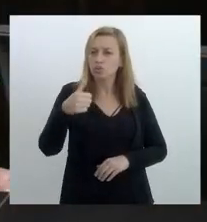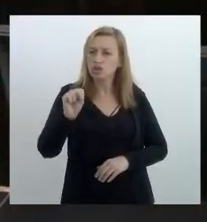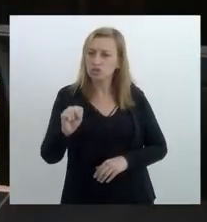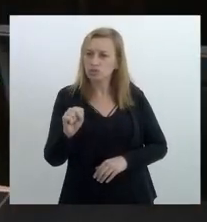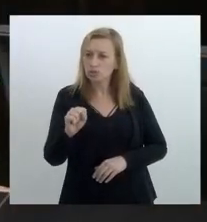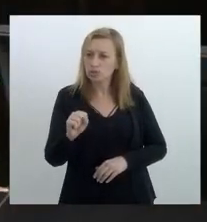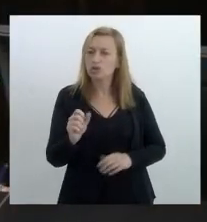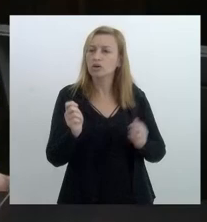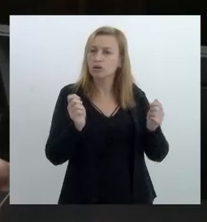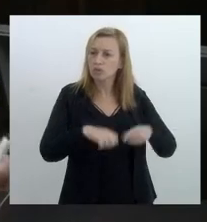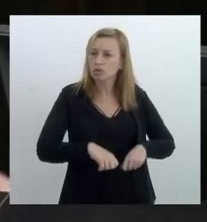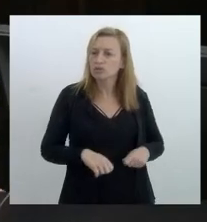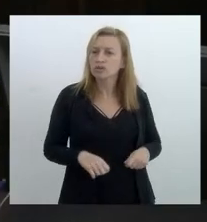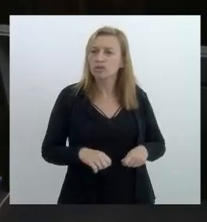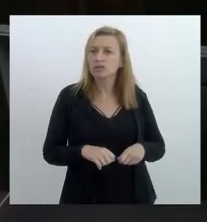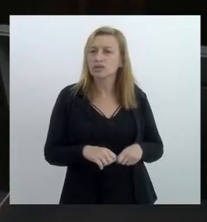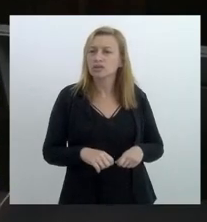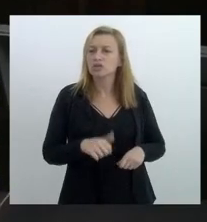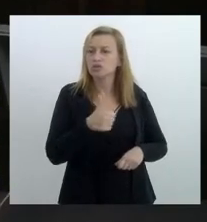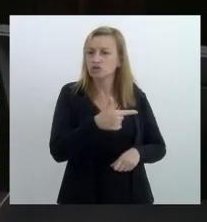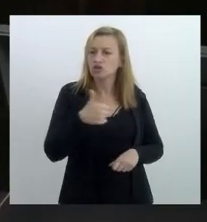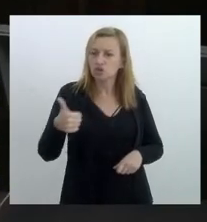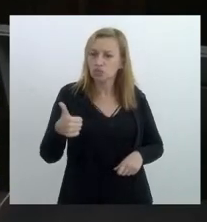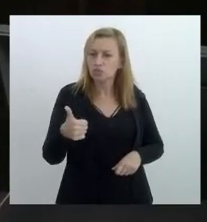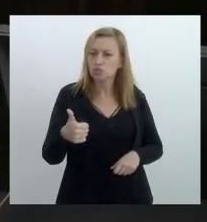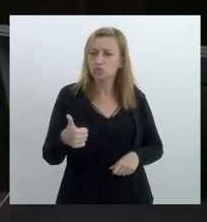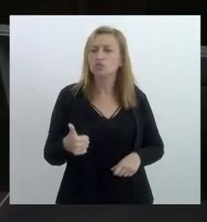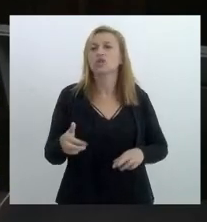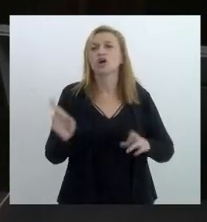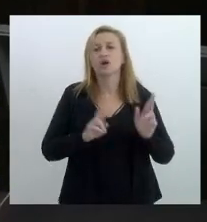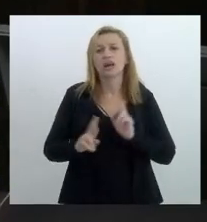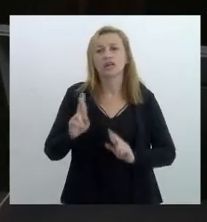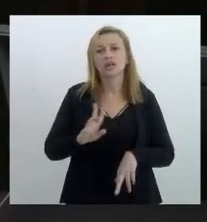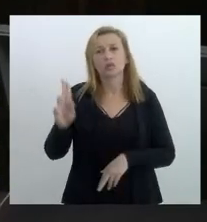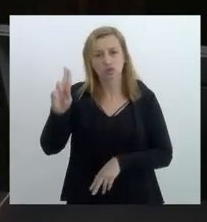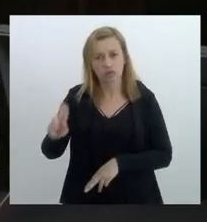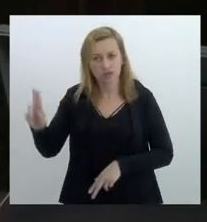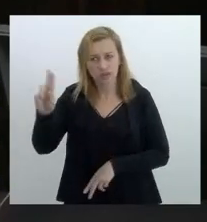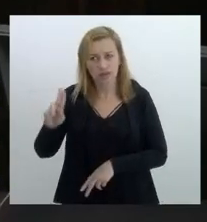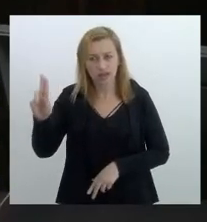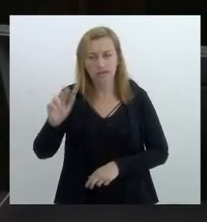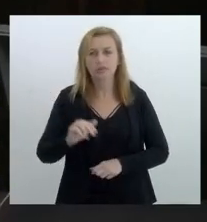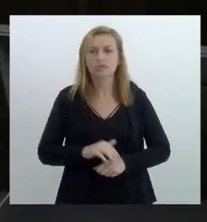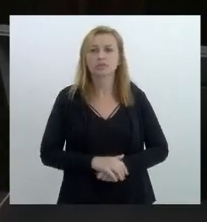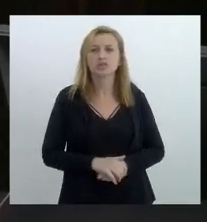tendo a possibilidade do 21. Em relação às universidades,